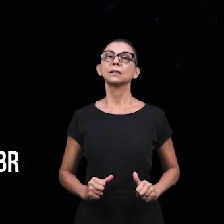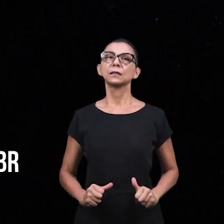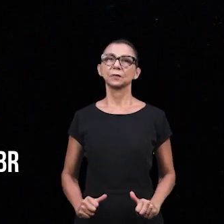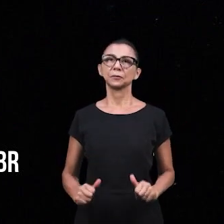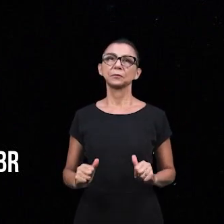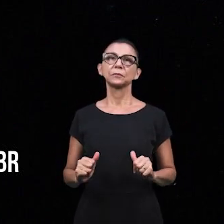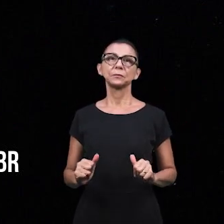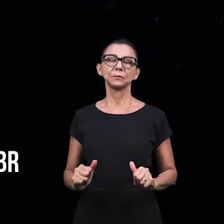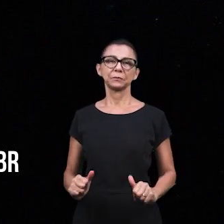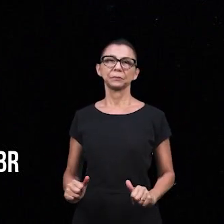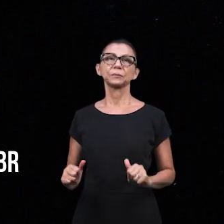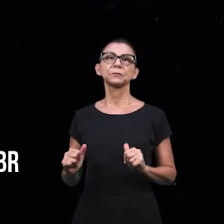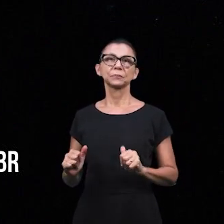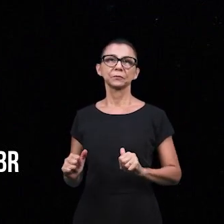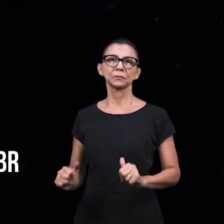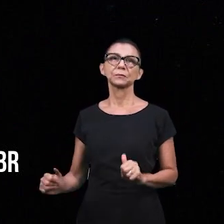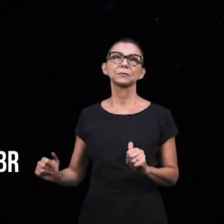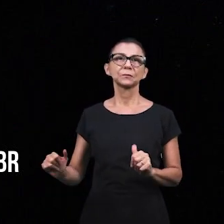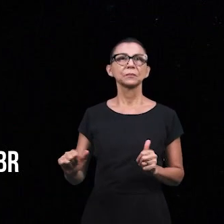carmesim.